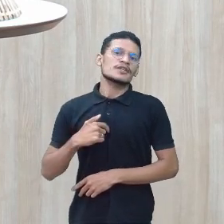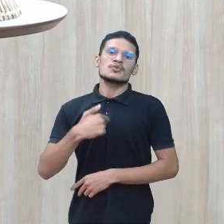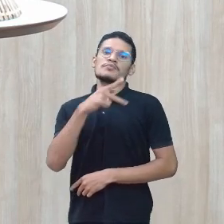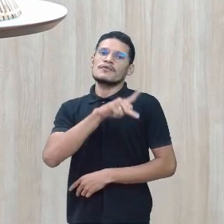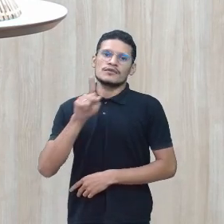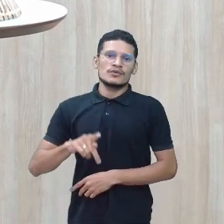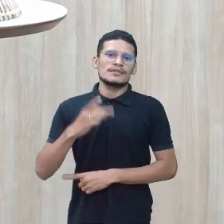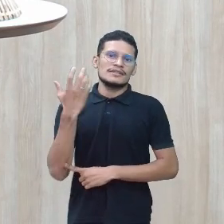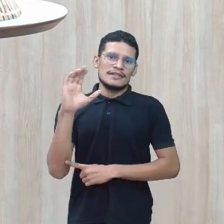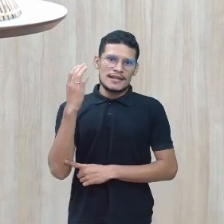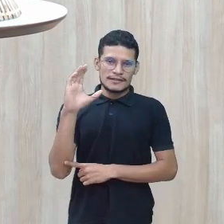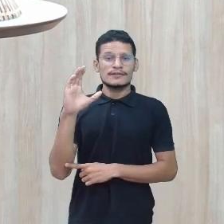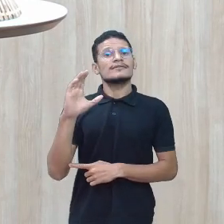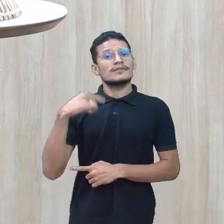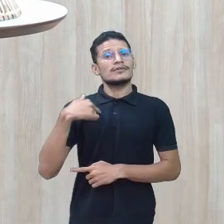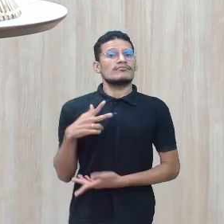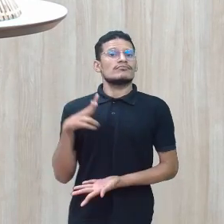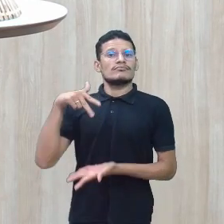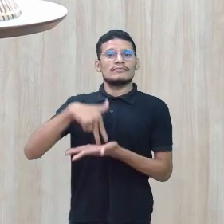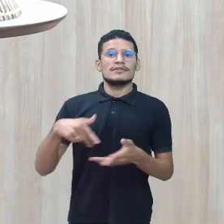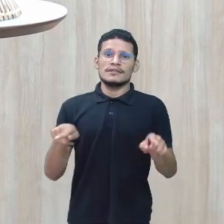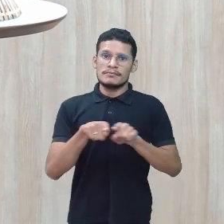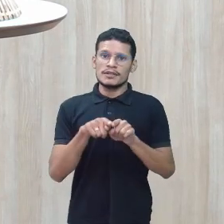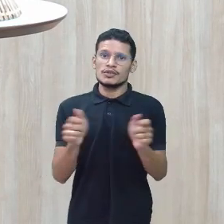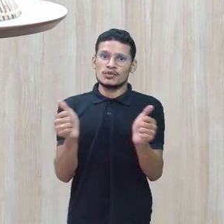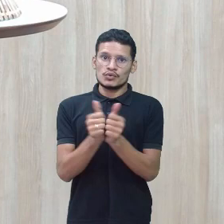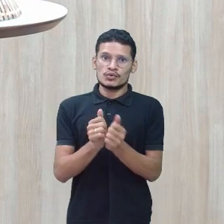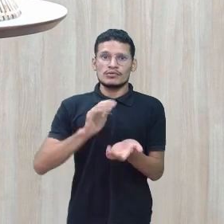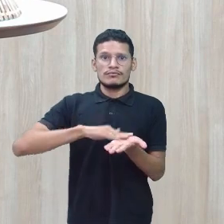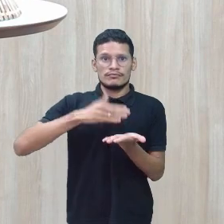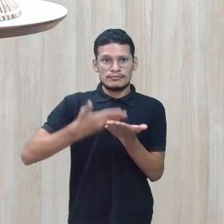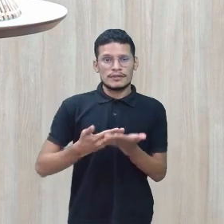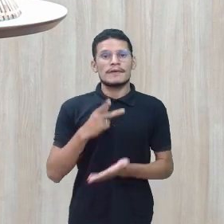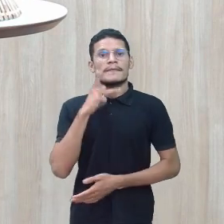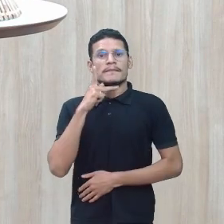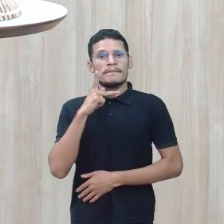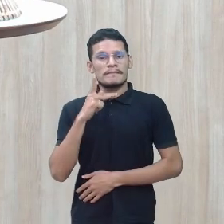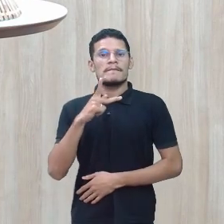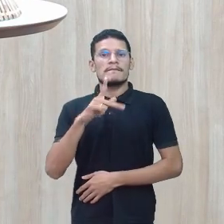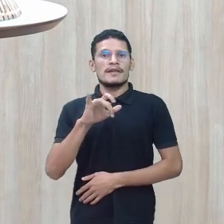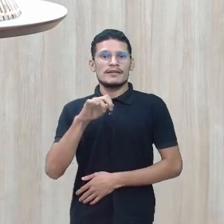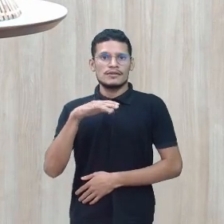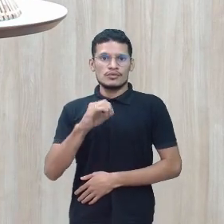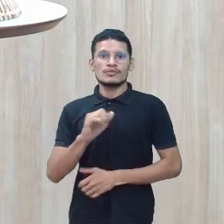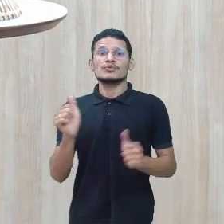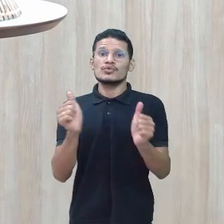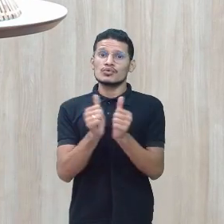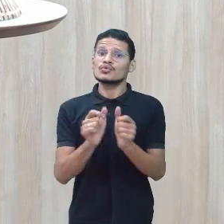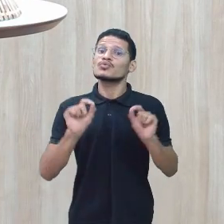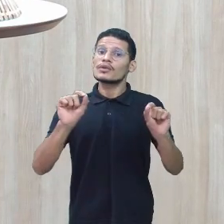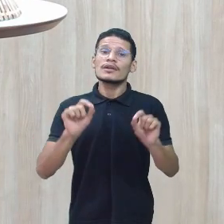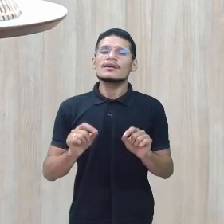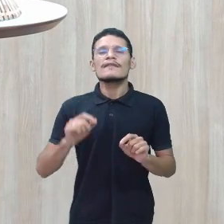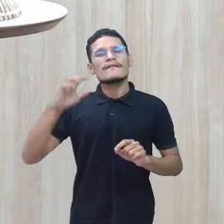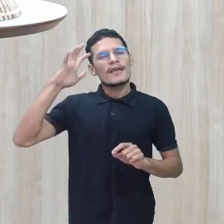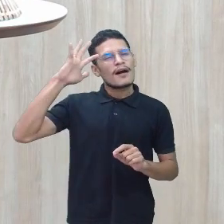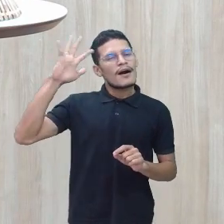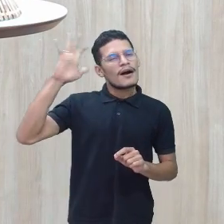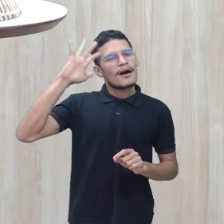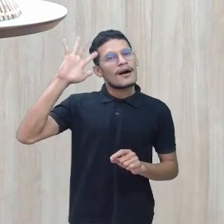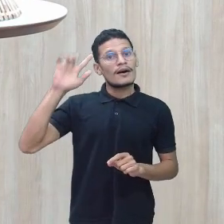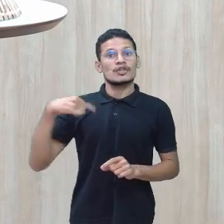de Ciências. Estou aqui também com o nosso intérprete de Libras, Plínio, que vai junto conosco para uma grande viagem.